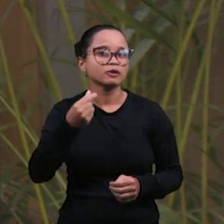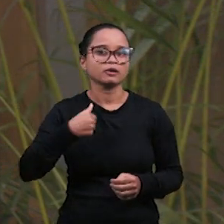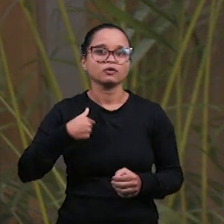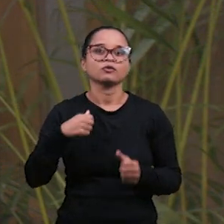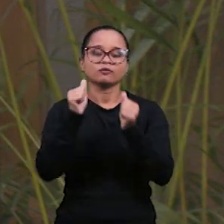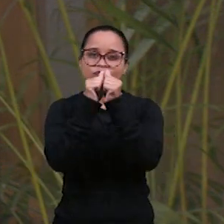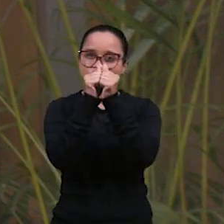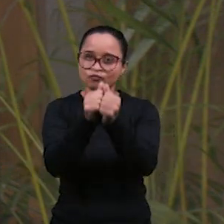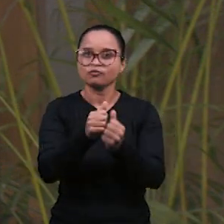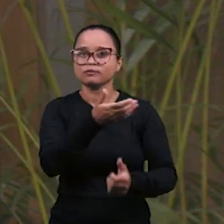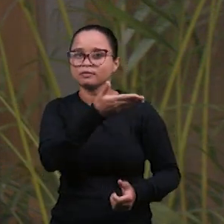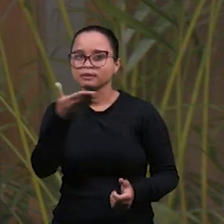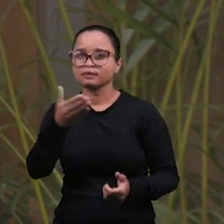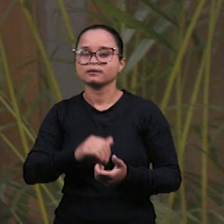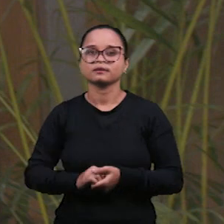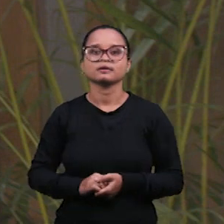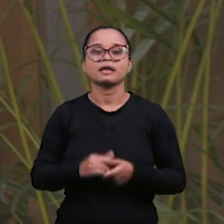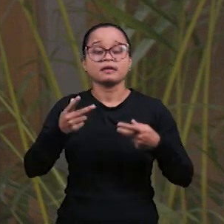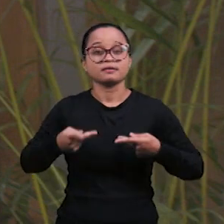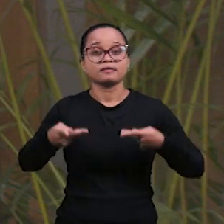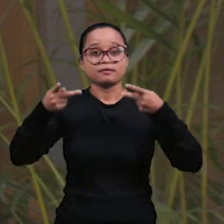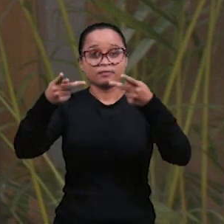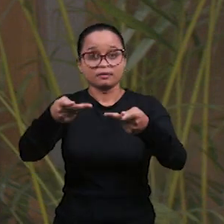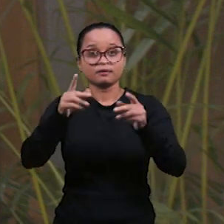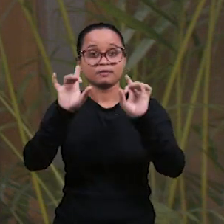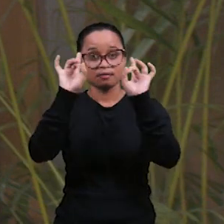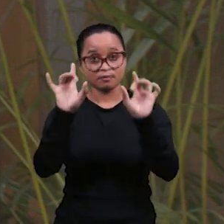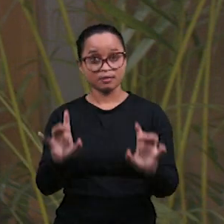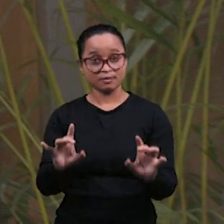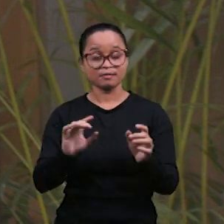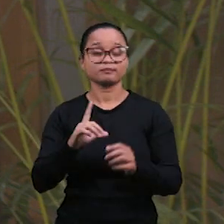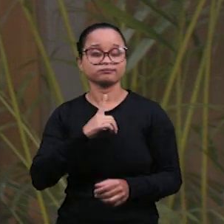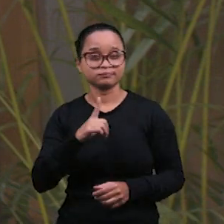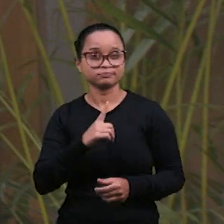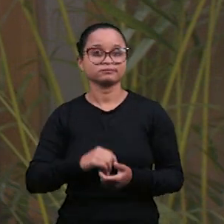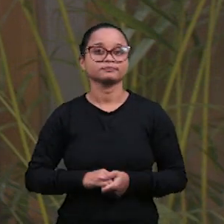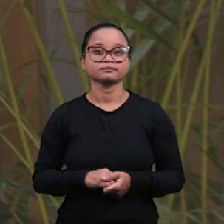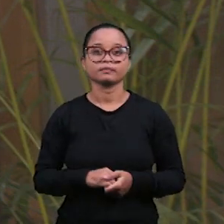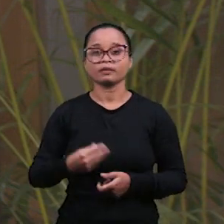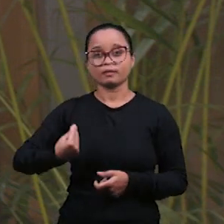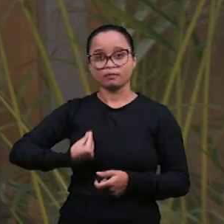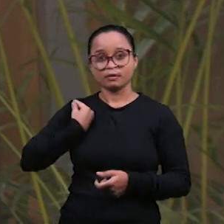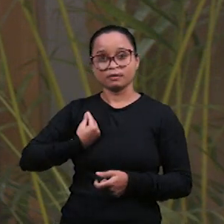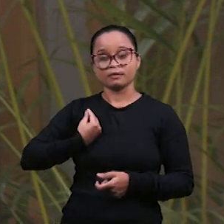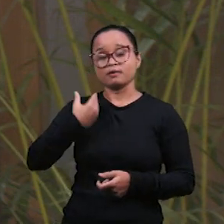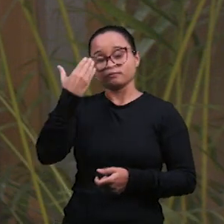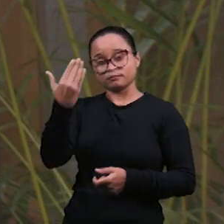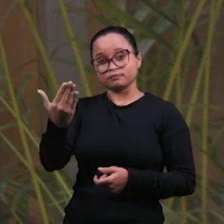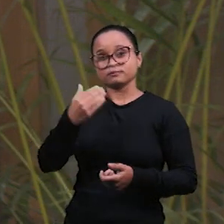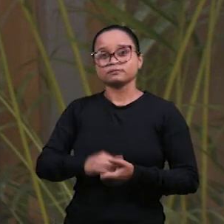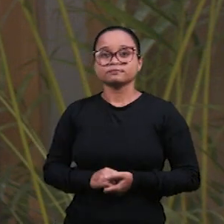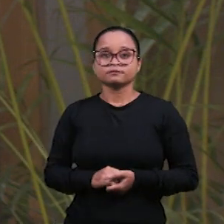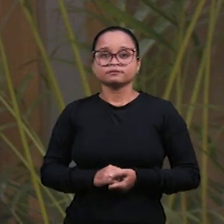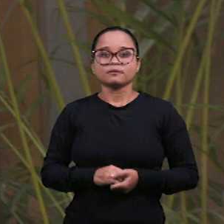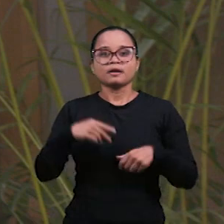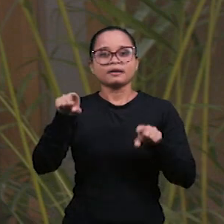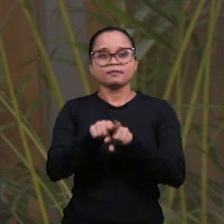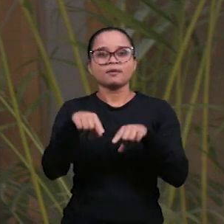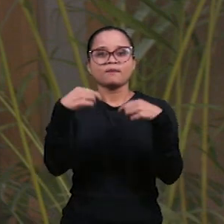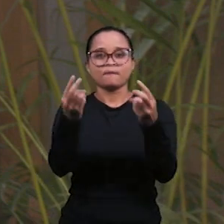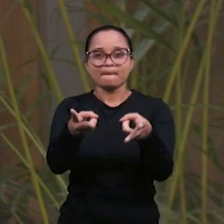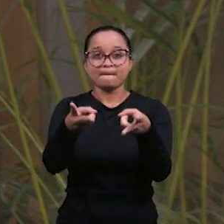também nessa visita especial que foi feita, estar presente lá. e perceber